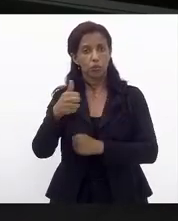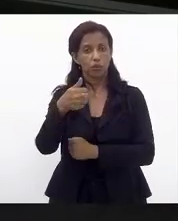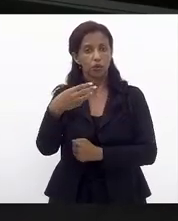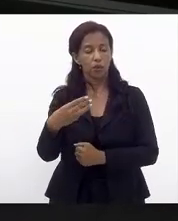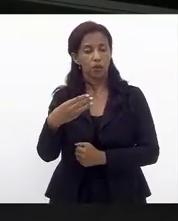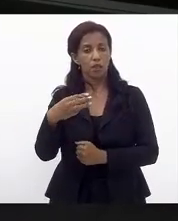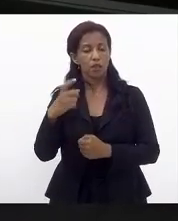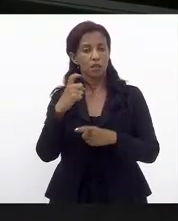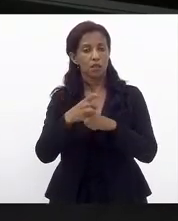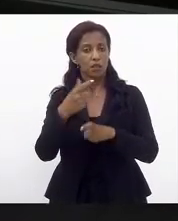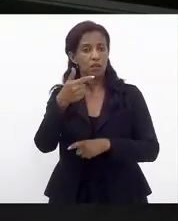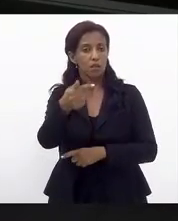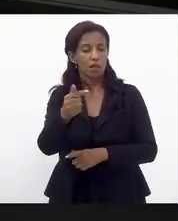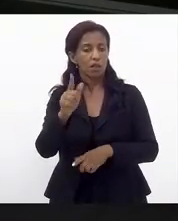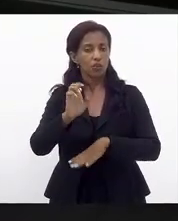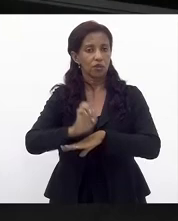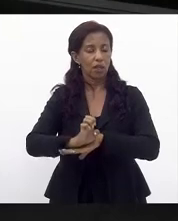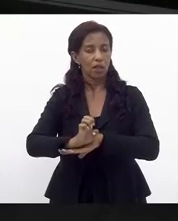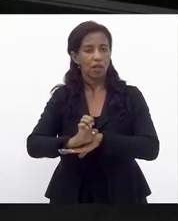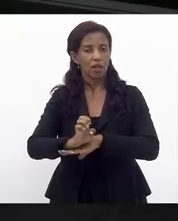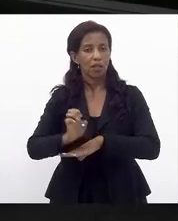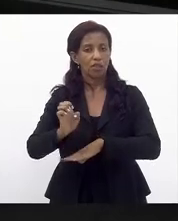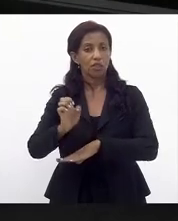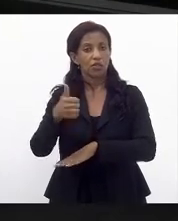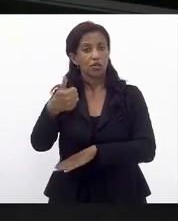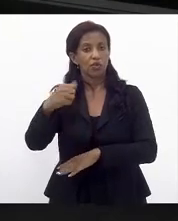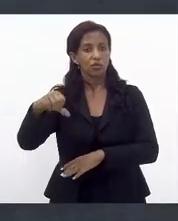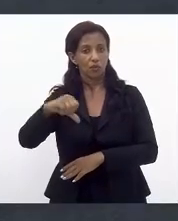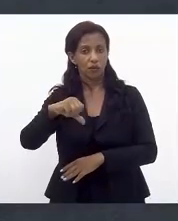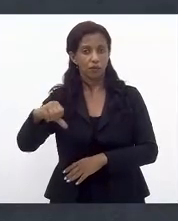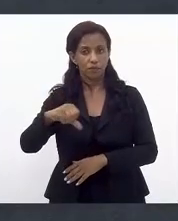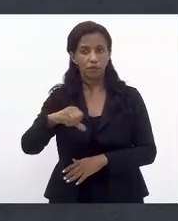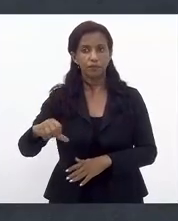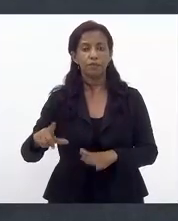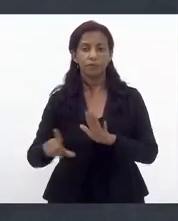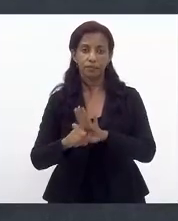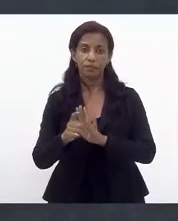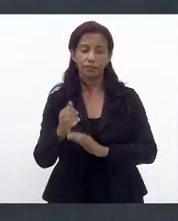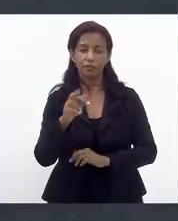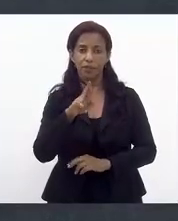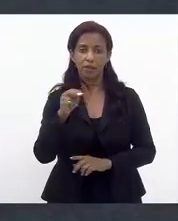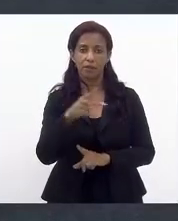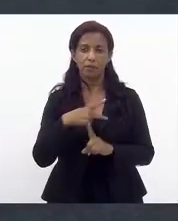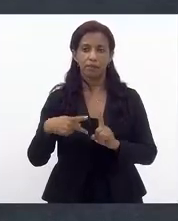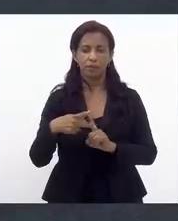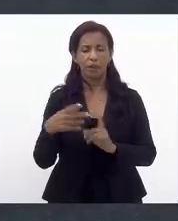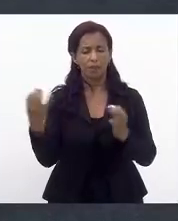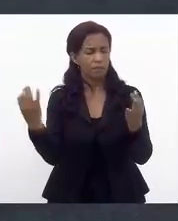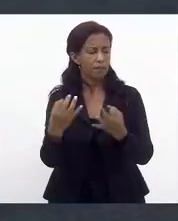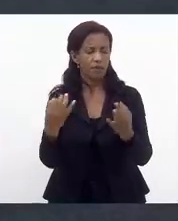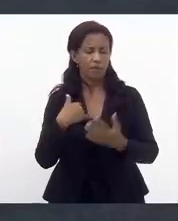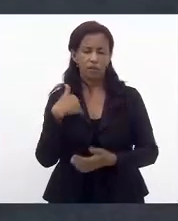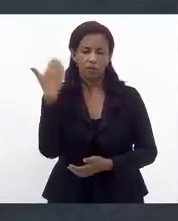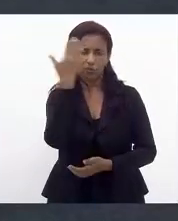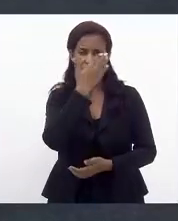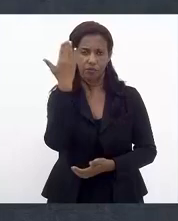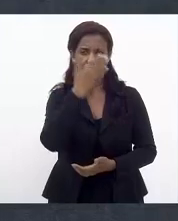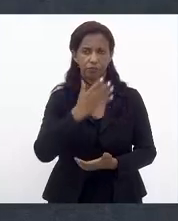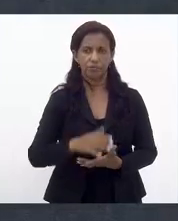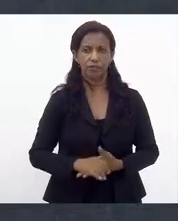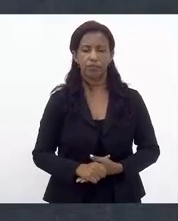37 da lei estadual 31 89990 do Rio previdência não Prefeito eu não tinha